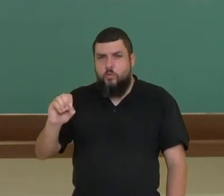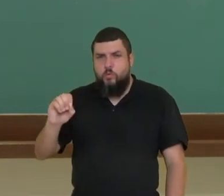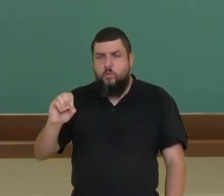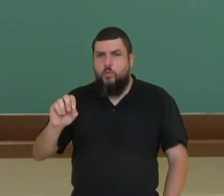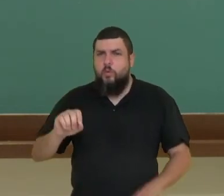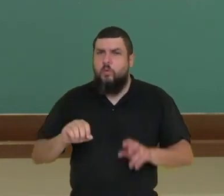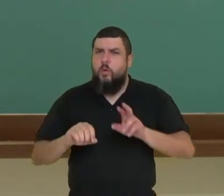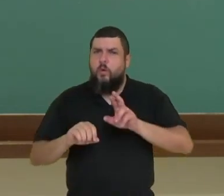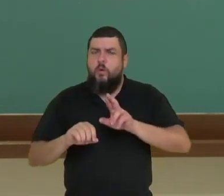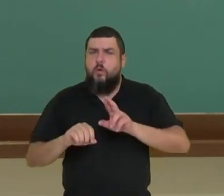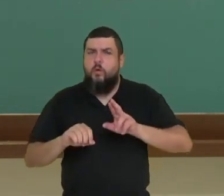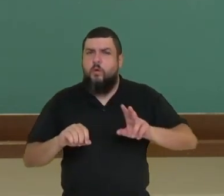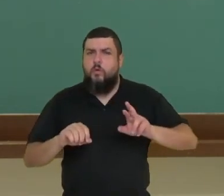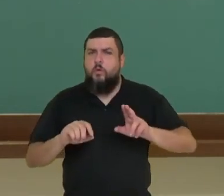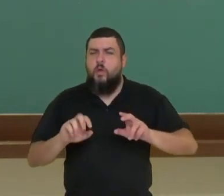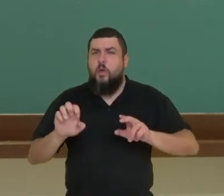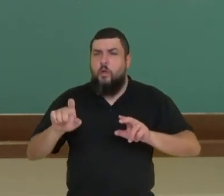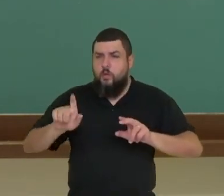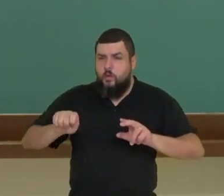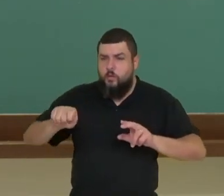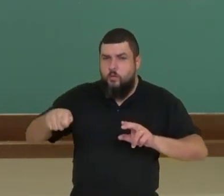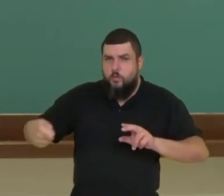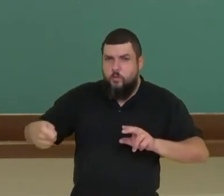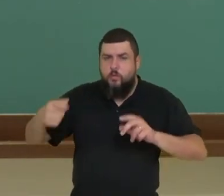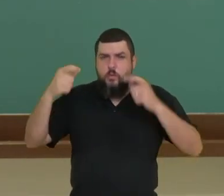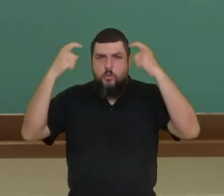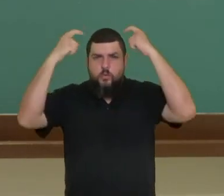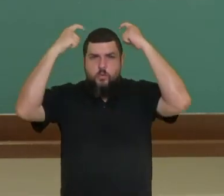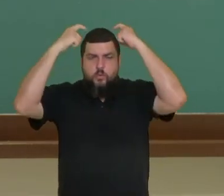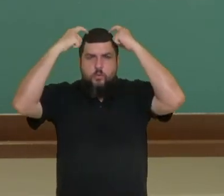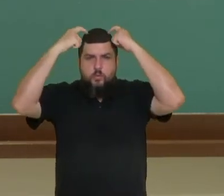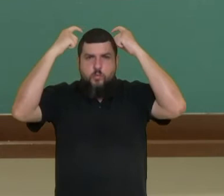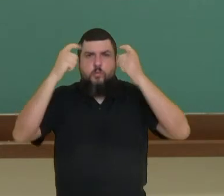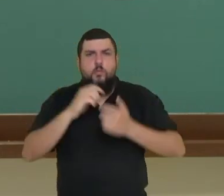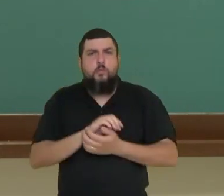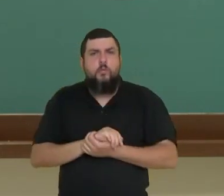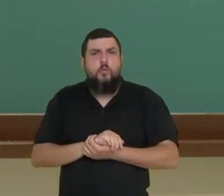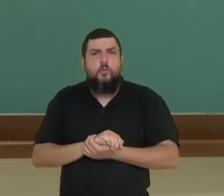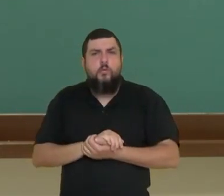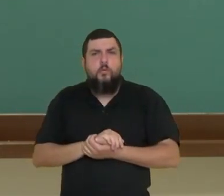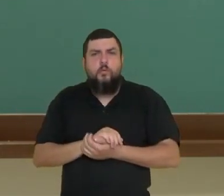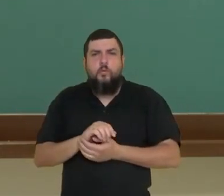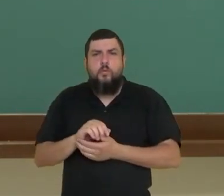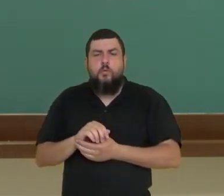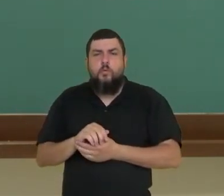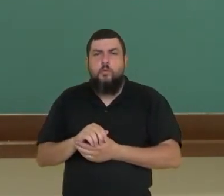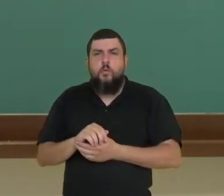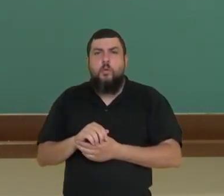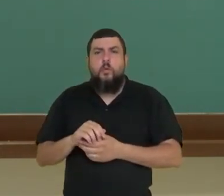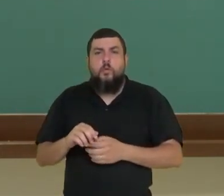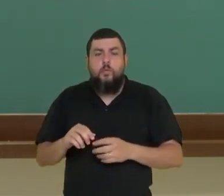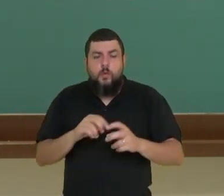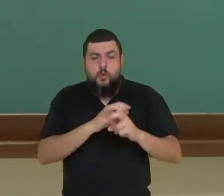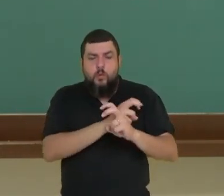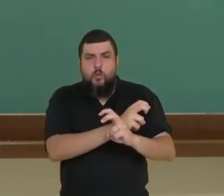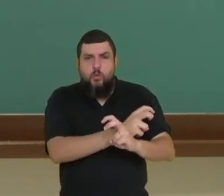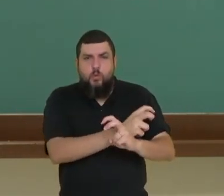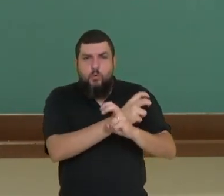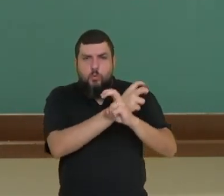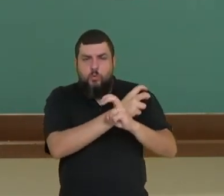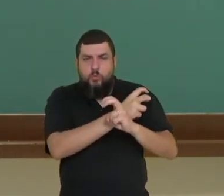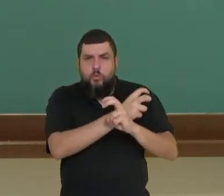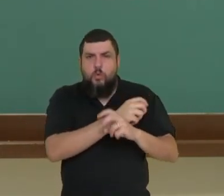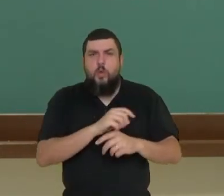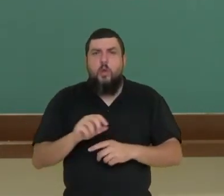né? Se refere a urso, tá? Osso, por exemplo, referindo-se aí ao esqueleto, seria